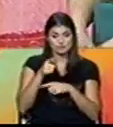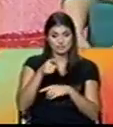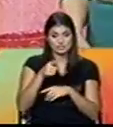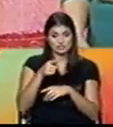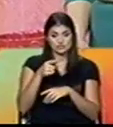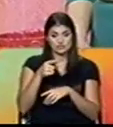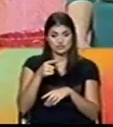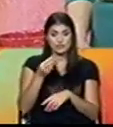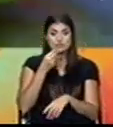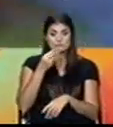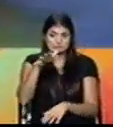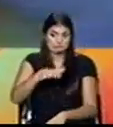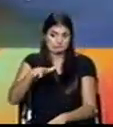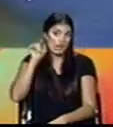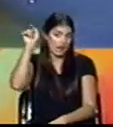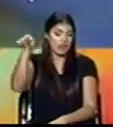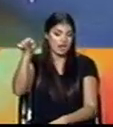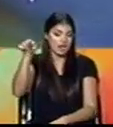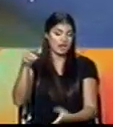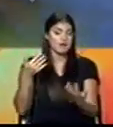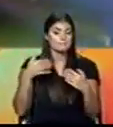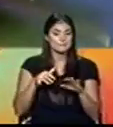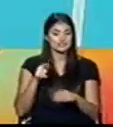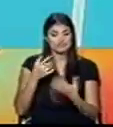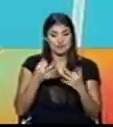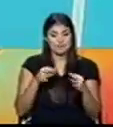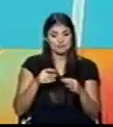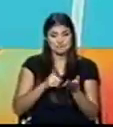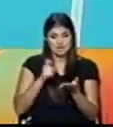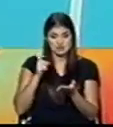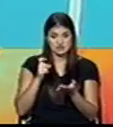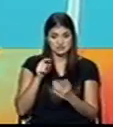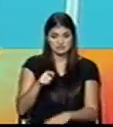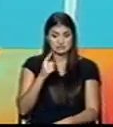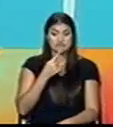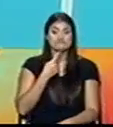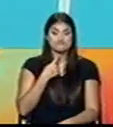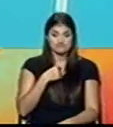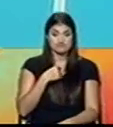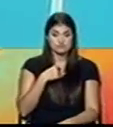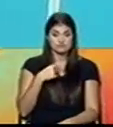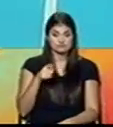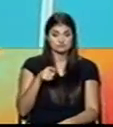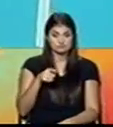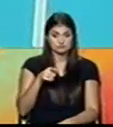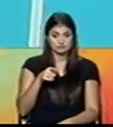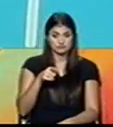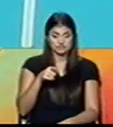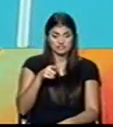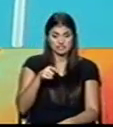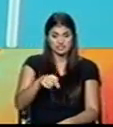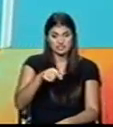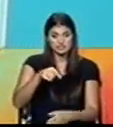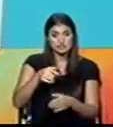tropicais. Daquela zona. Sim. E então, normalmente nos Estados Unidos, como eles são muito golosos, eles cobrem-no com um creme de queijo creme. É